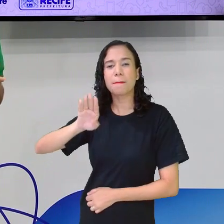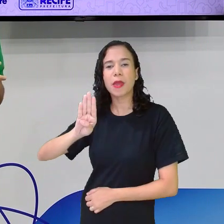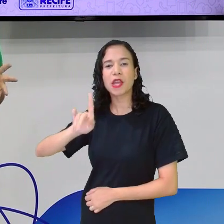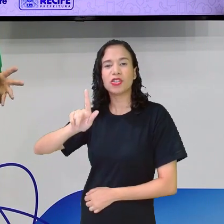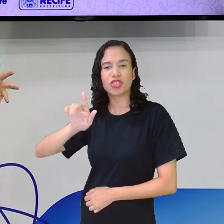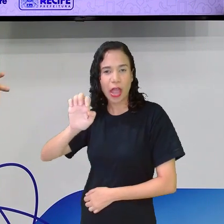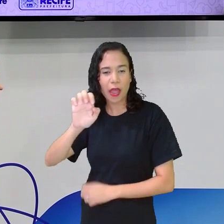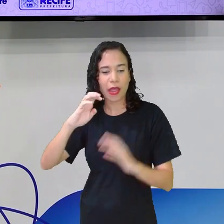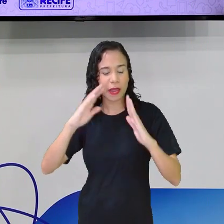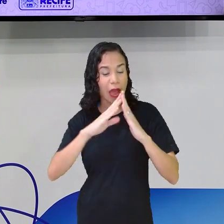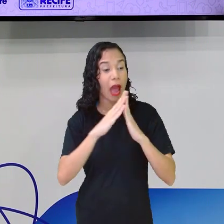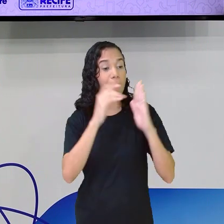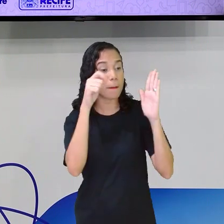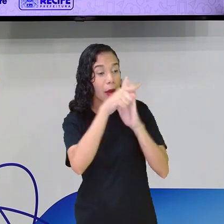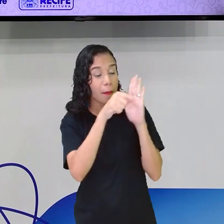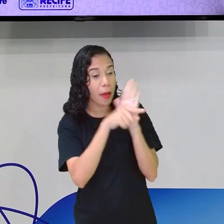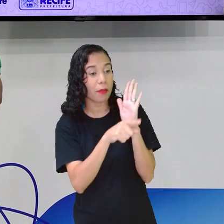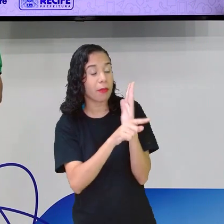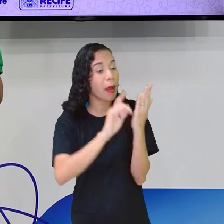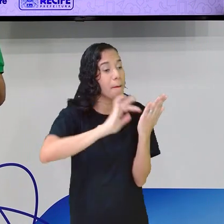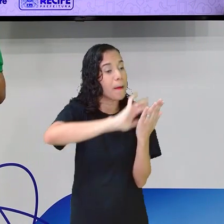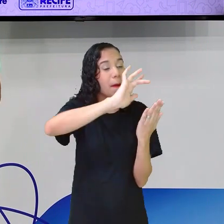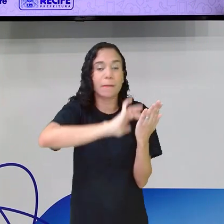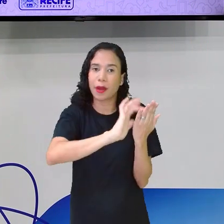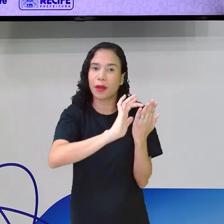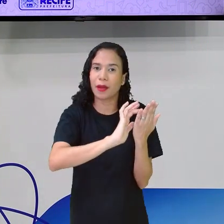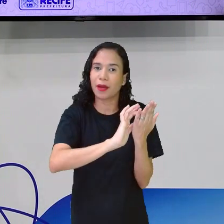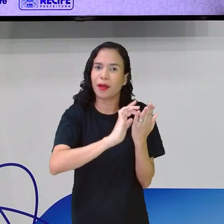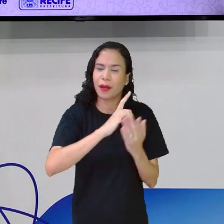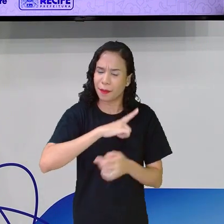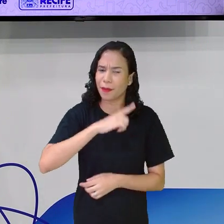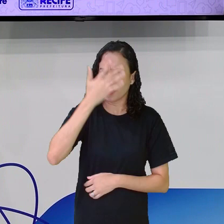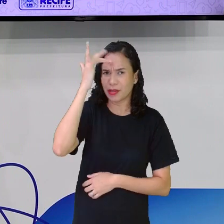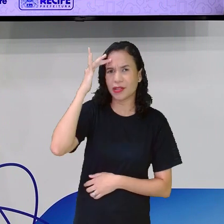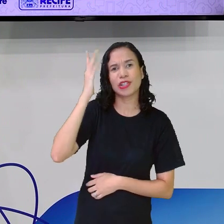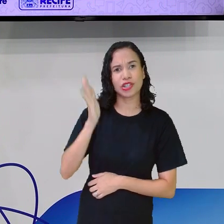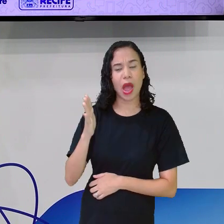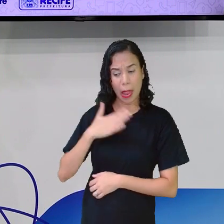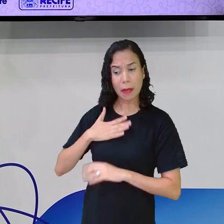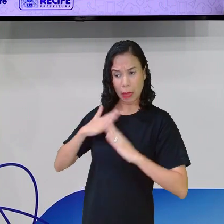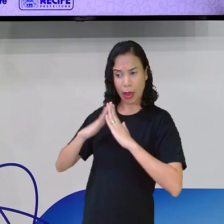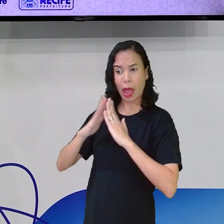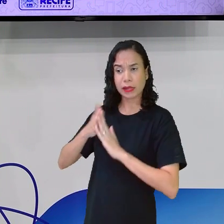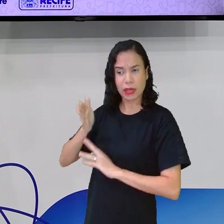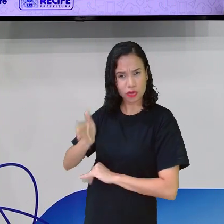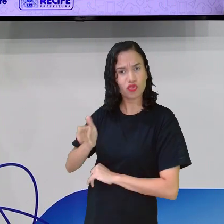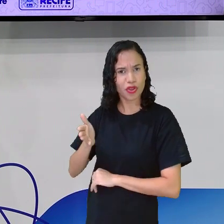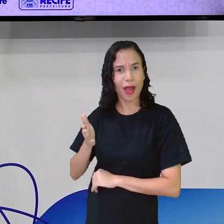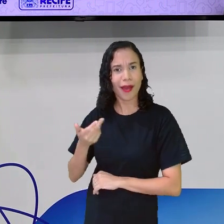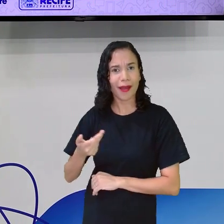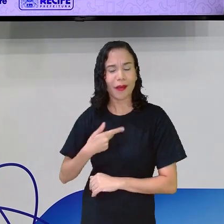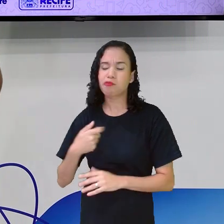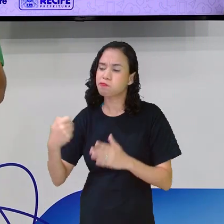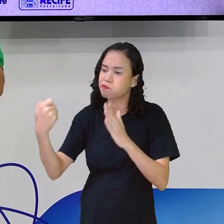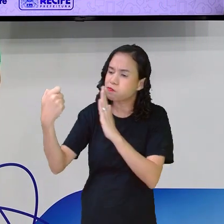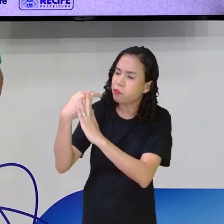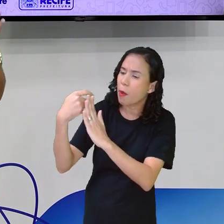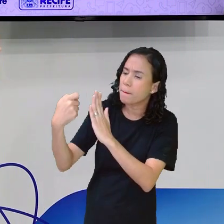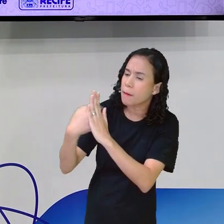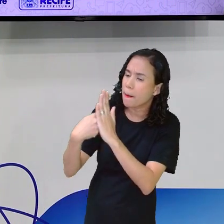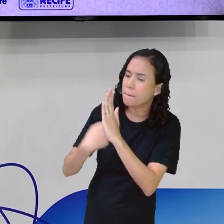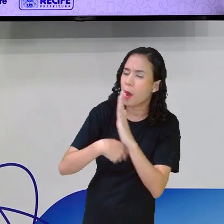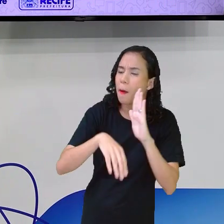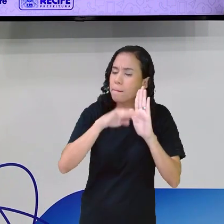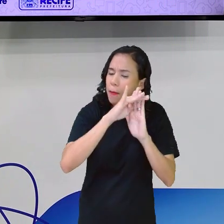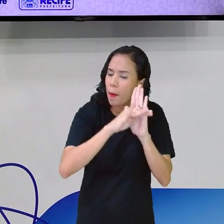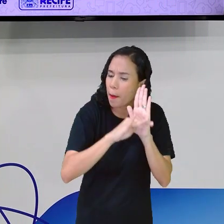sua casa? Tenho certeza que a maioria, assim, já foram na minha casa, inclusive, viu? Fazer o levantamento de